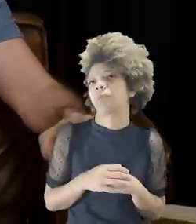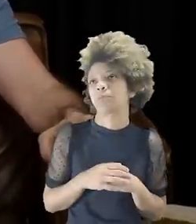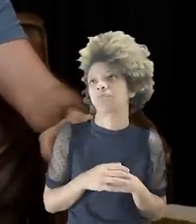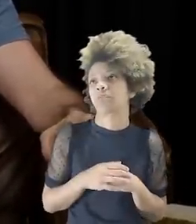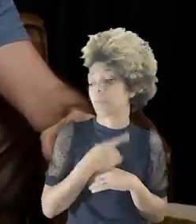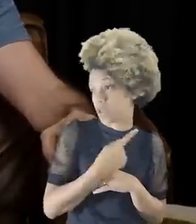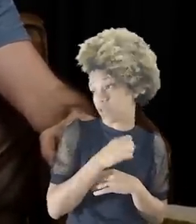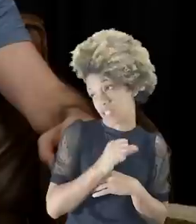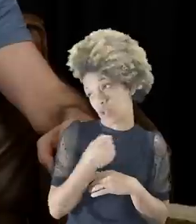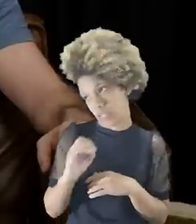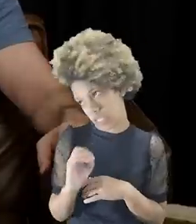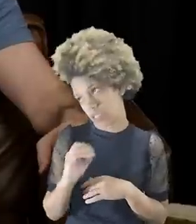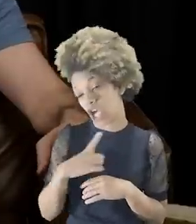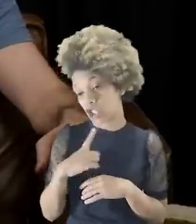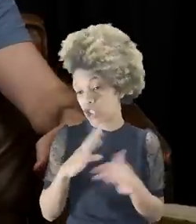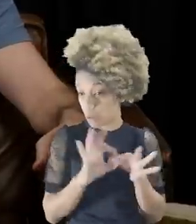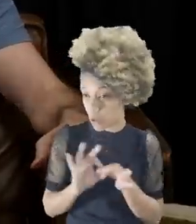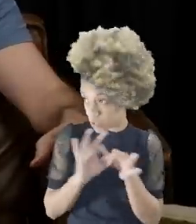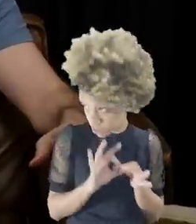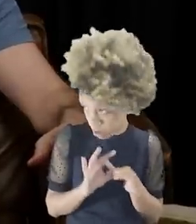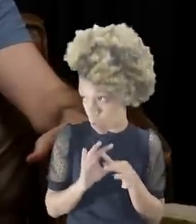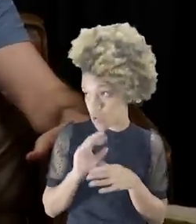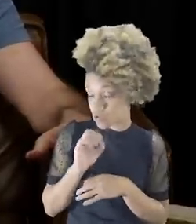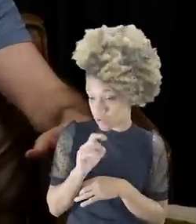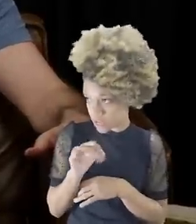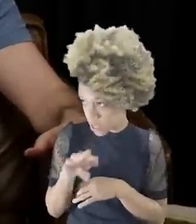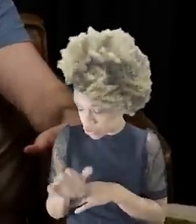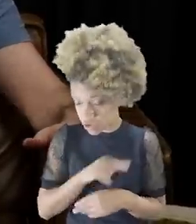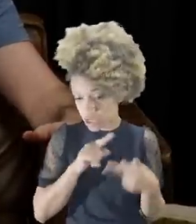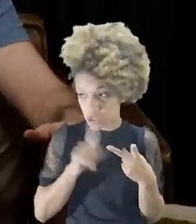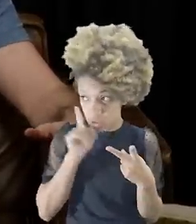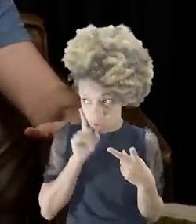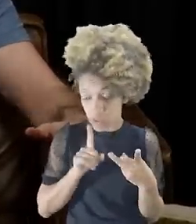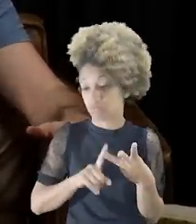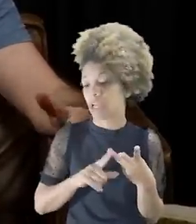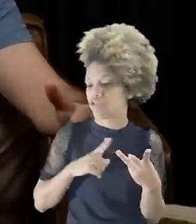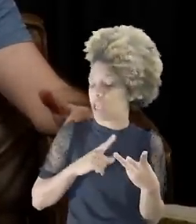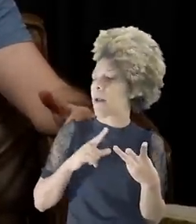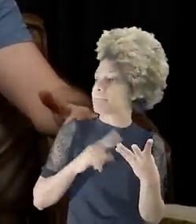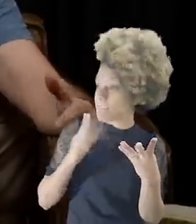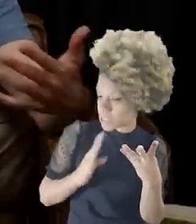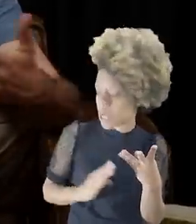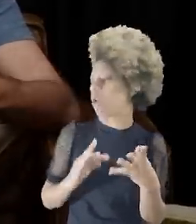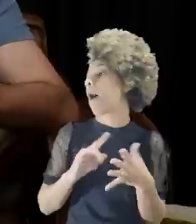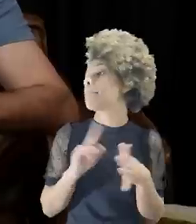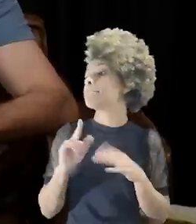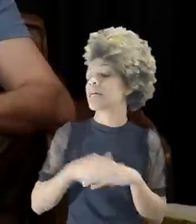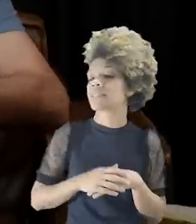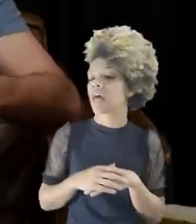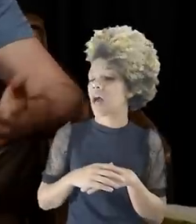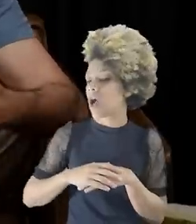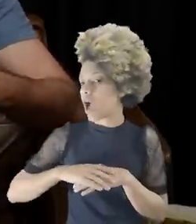no anos 80 você tinha uma União Soviética uma Iugoslávia o Estados Unidos e aí vinha Brasil e tal só que União